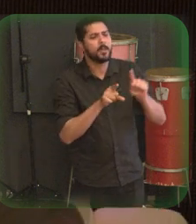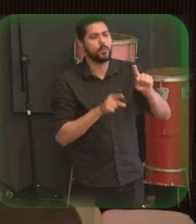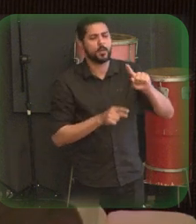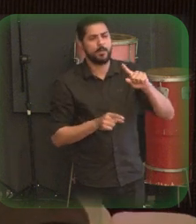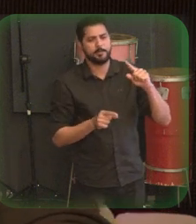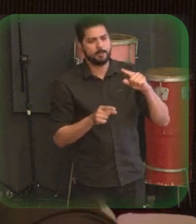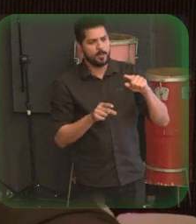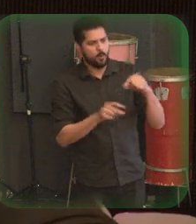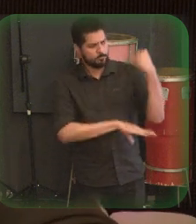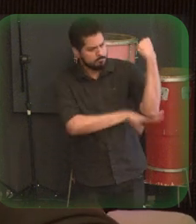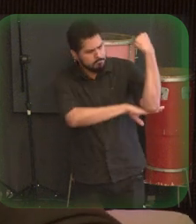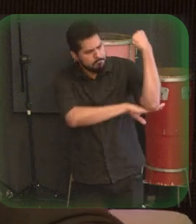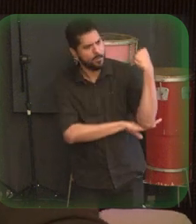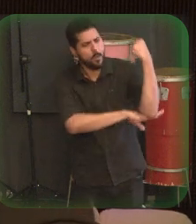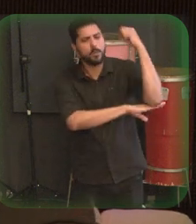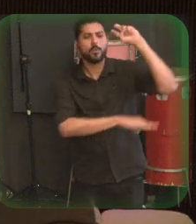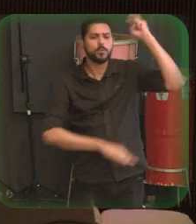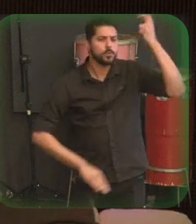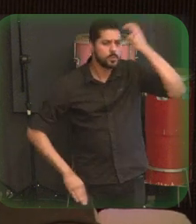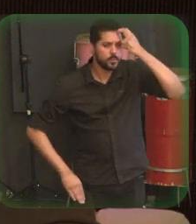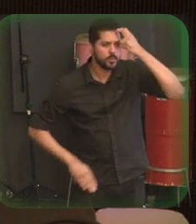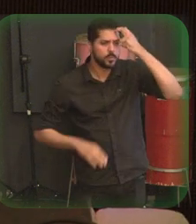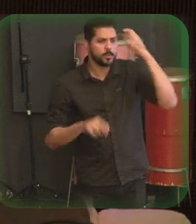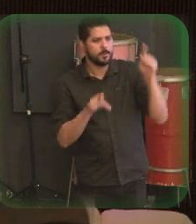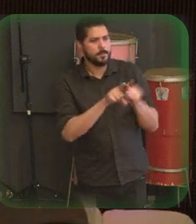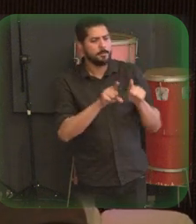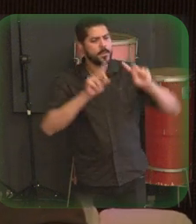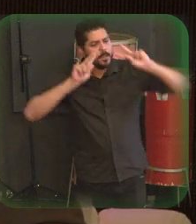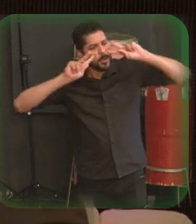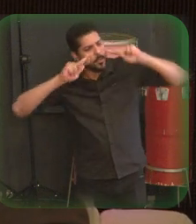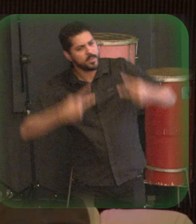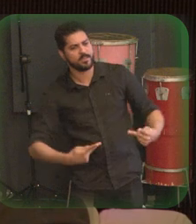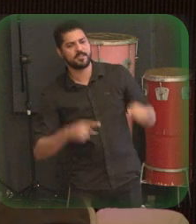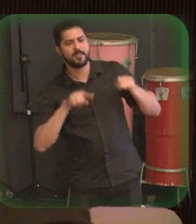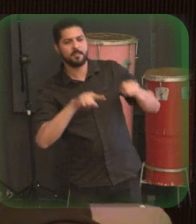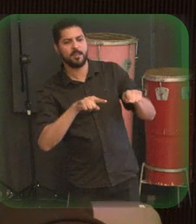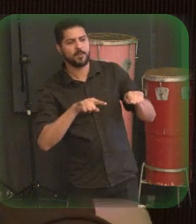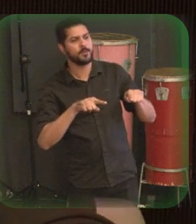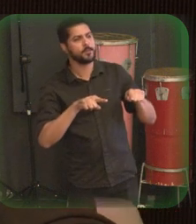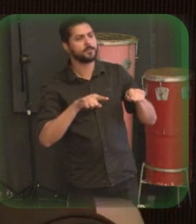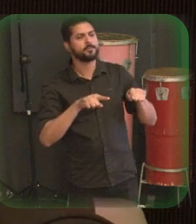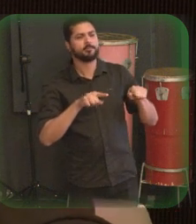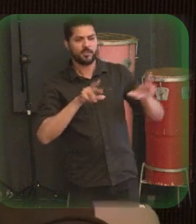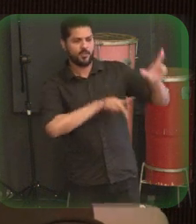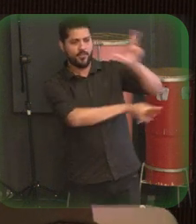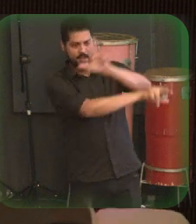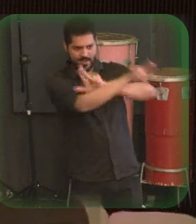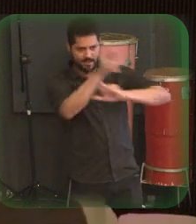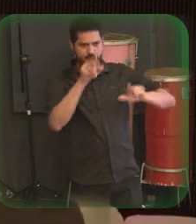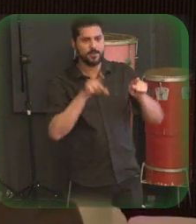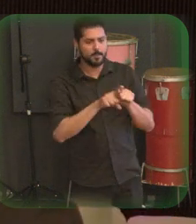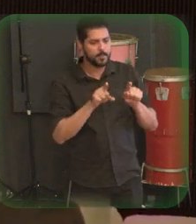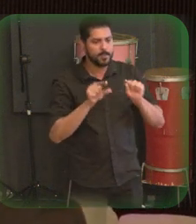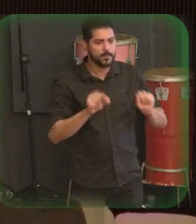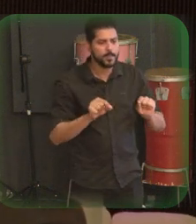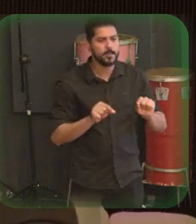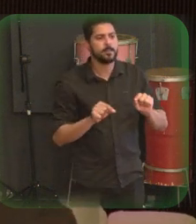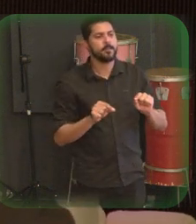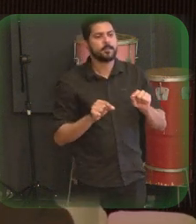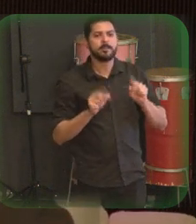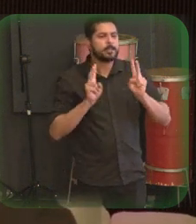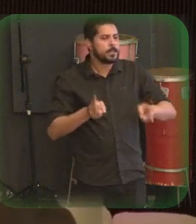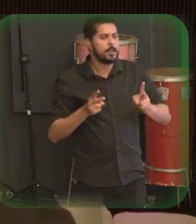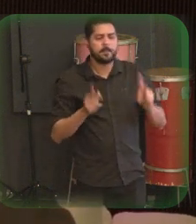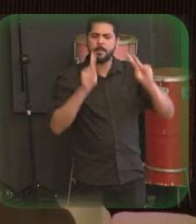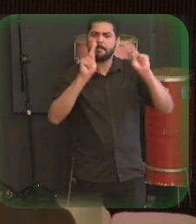de abertura à solidariedade e ao reconhecimento entre os diferentes, visando contribuir um espírito de irmandade nas